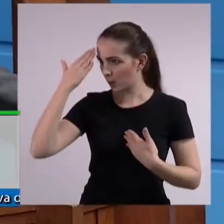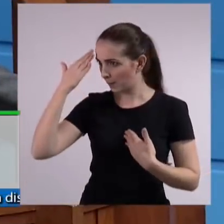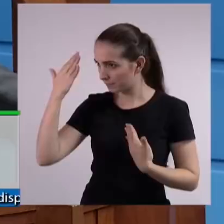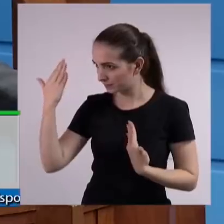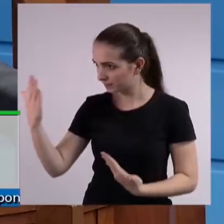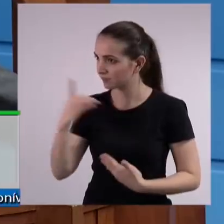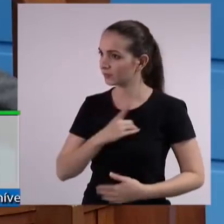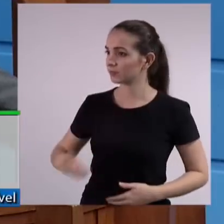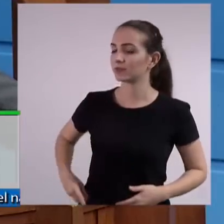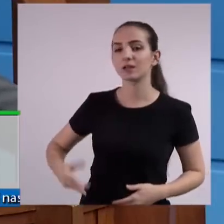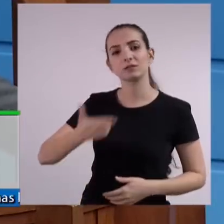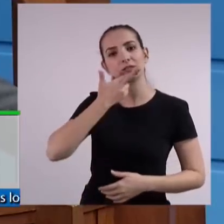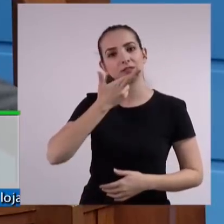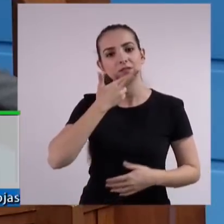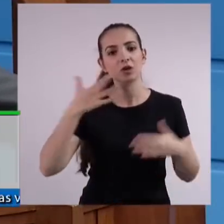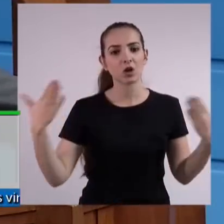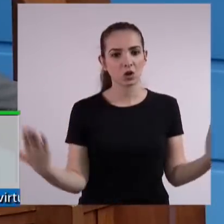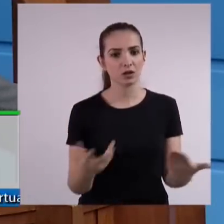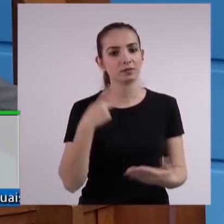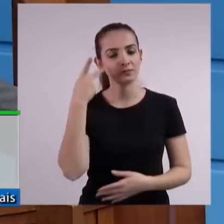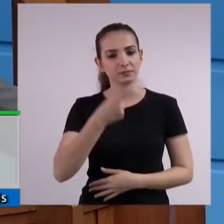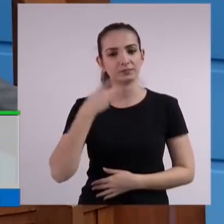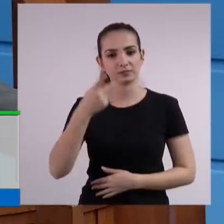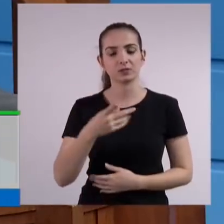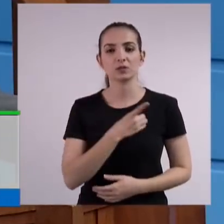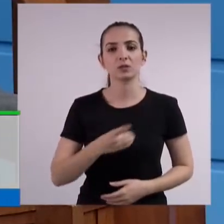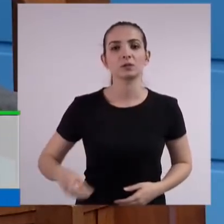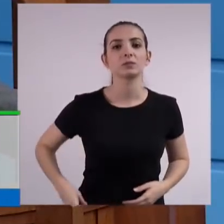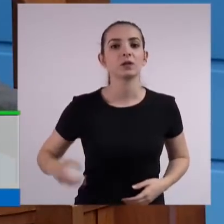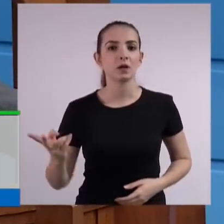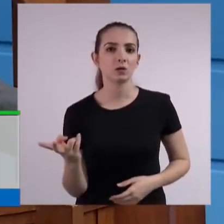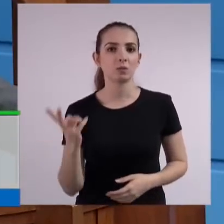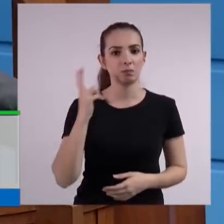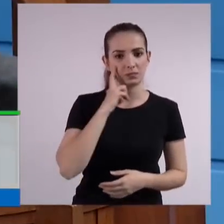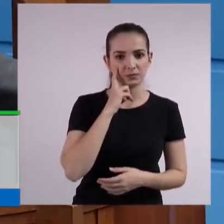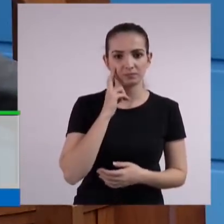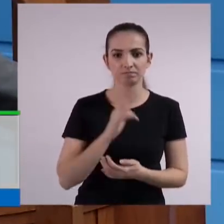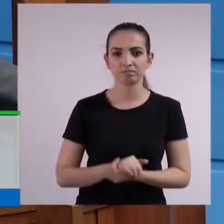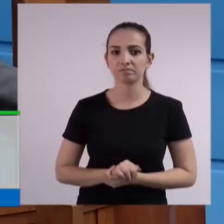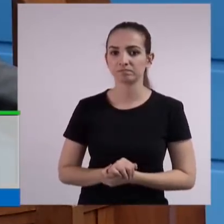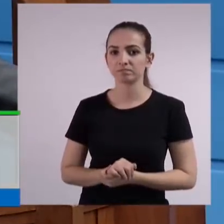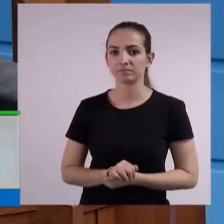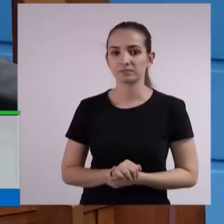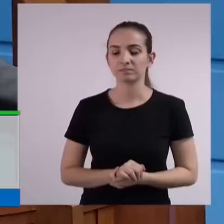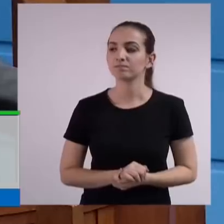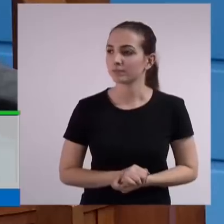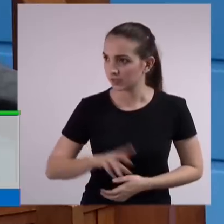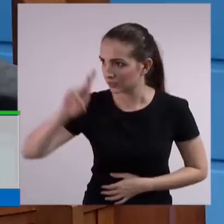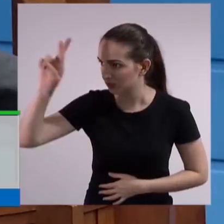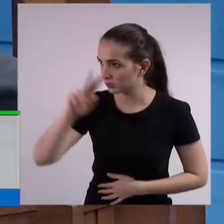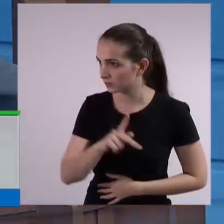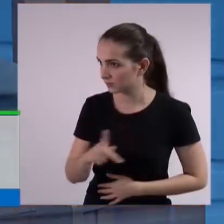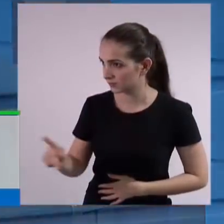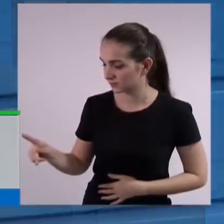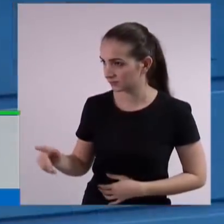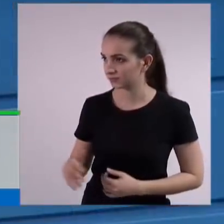Renato Câmara, ao mesmo tempo concedo a palavra ao deputado Márcio Fernandes. Senhor